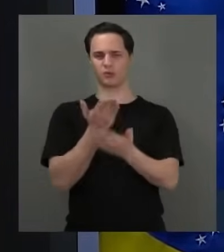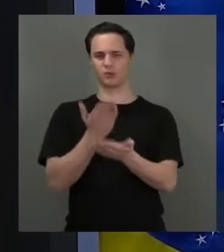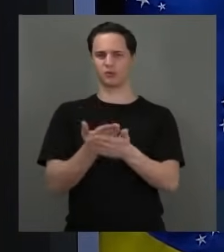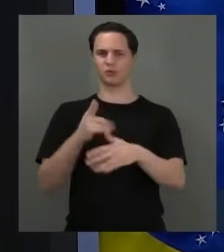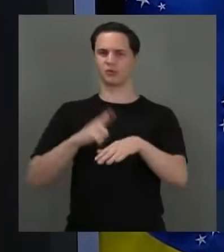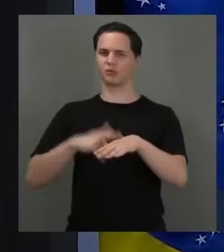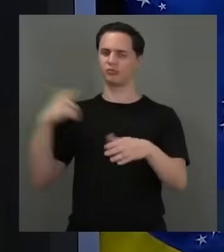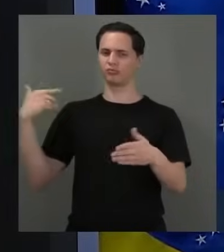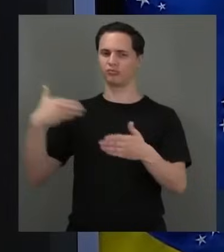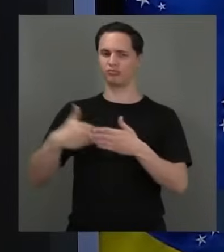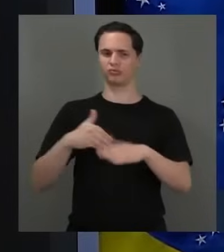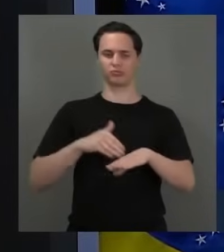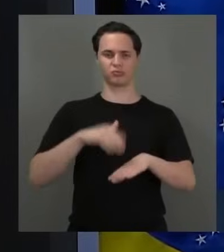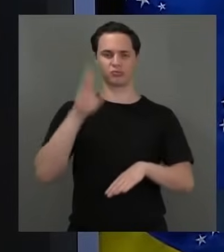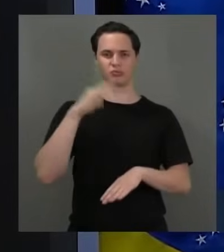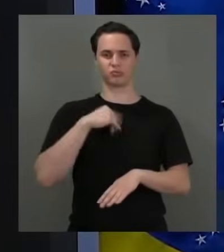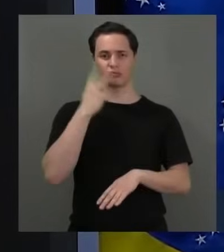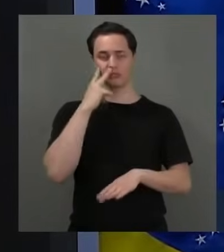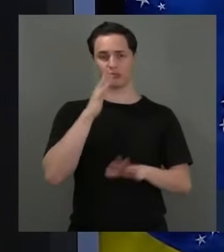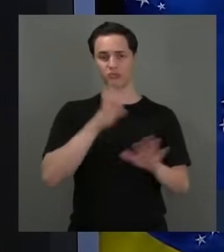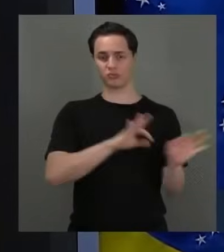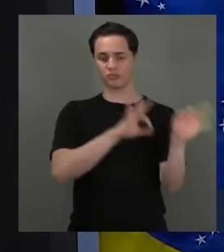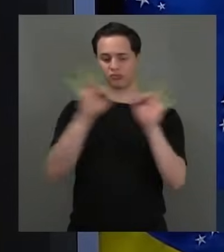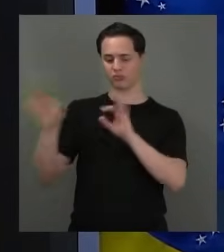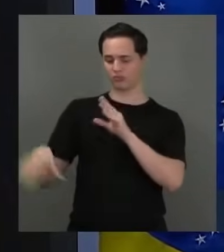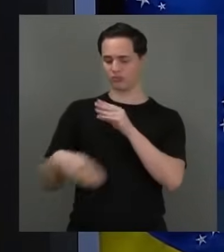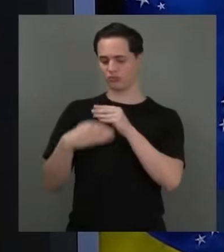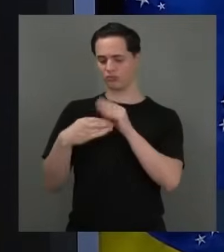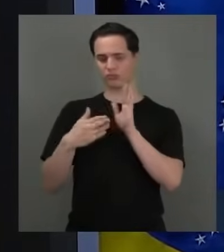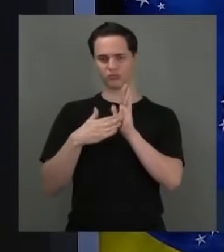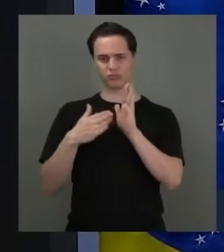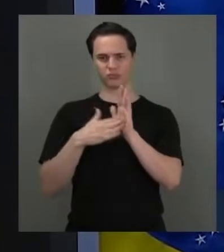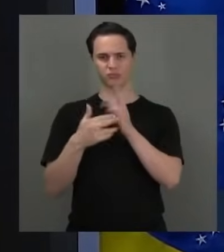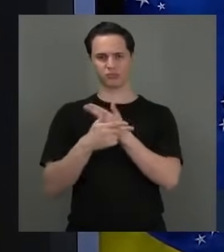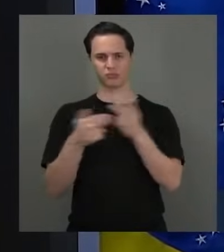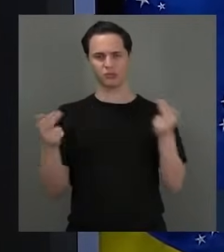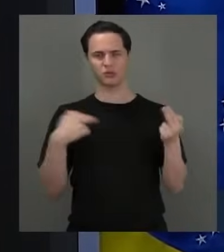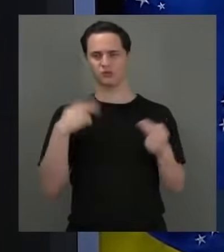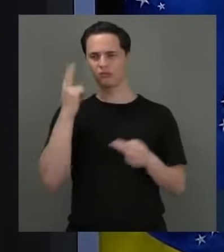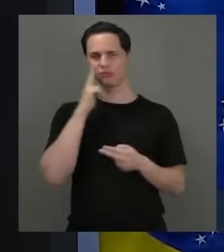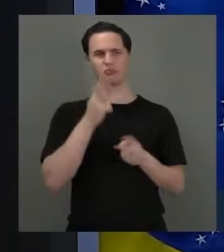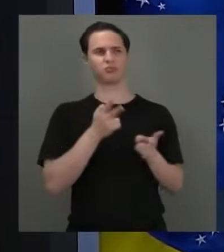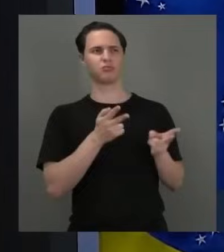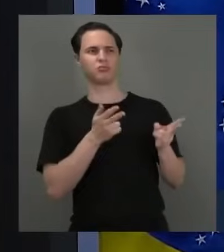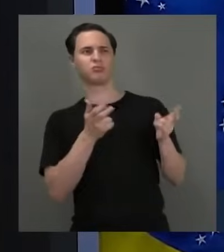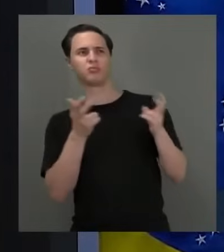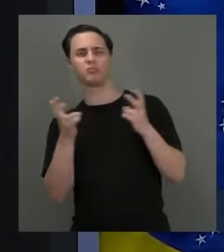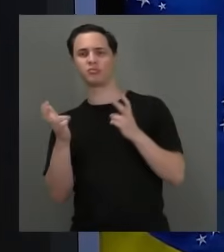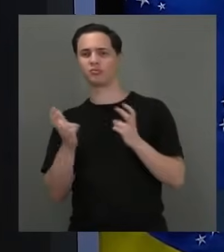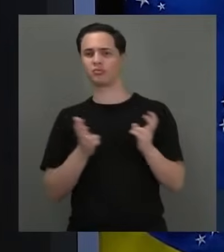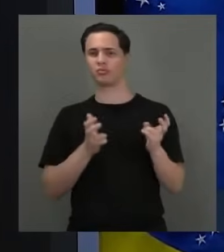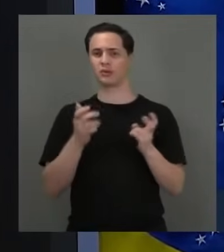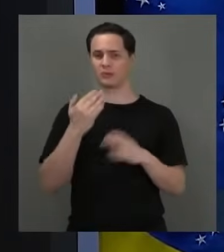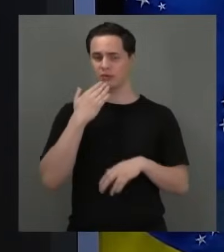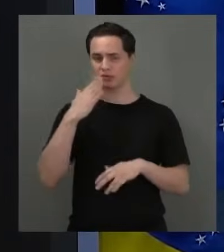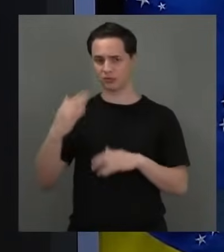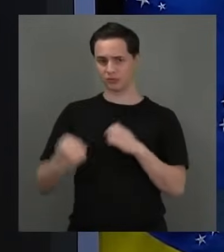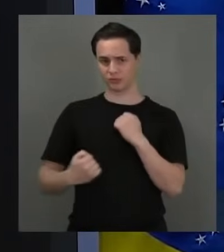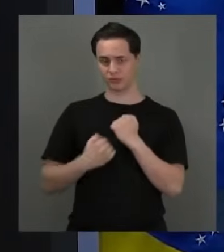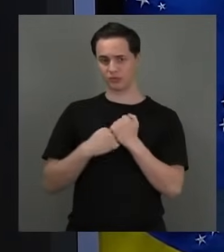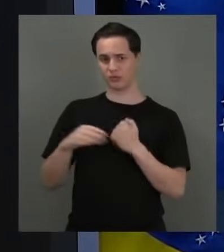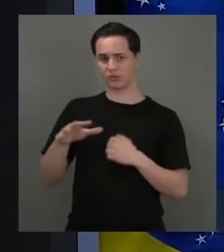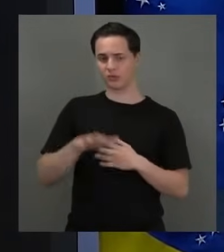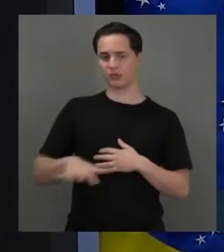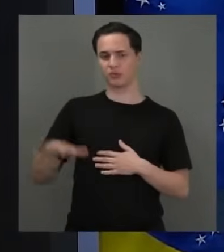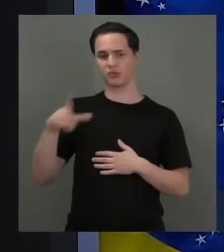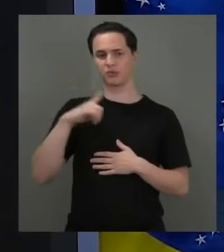Aliás, basta ver a quantidade de emendas que nós tivemos hoje circulando aí e pedidos de apoio para emendas de plenário, dá